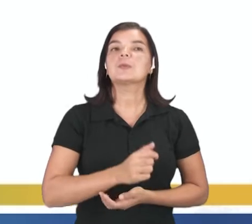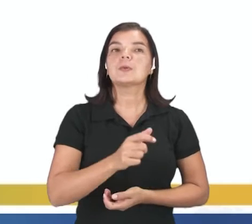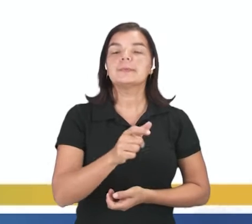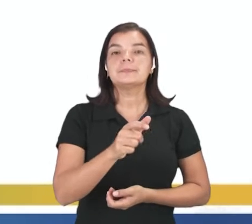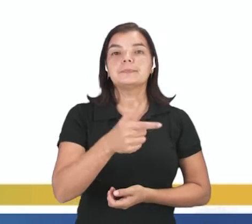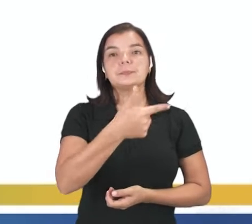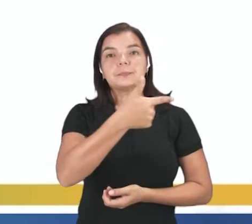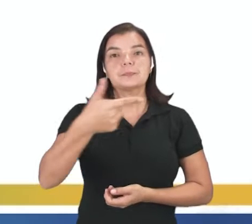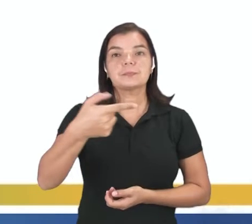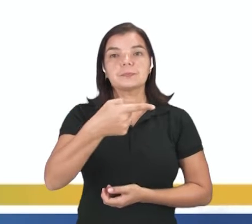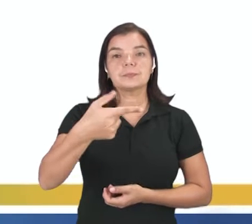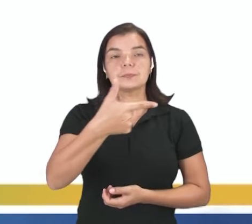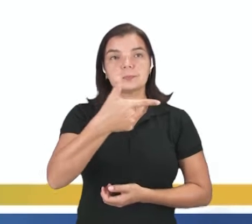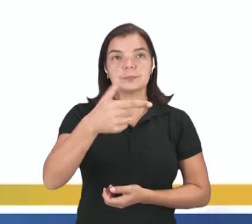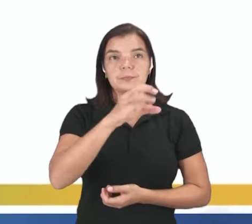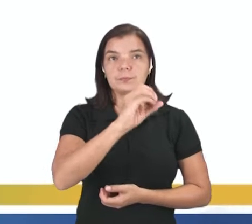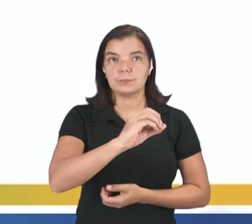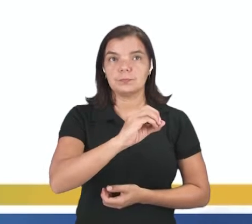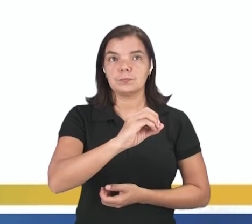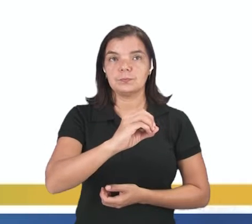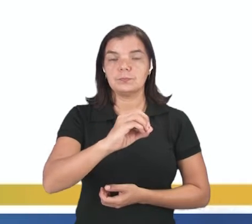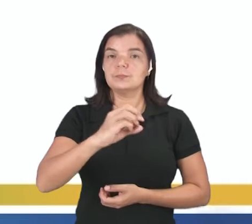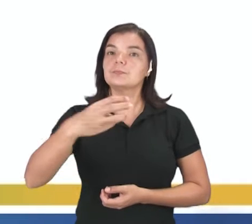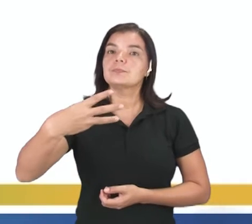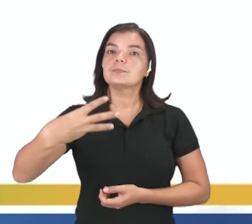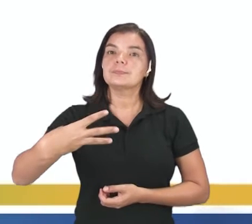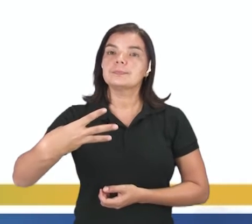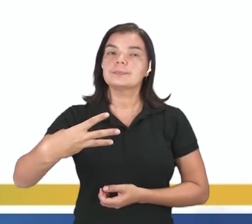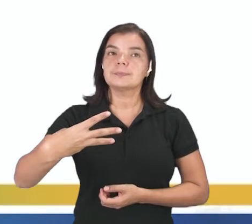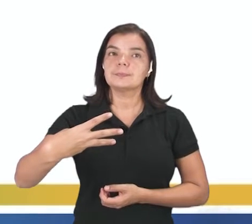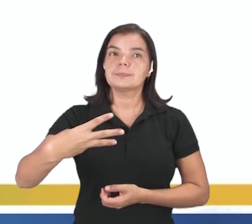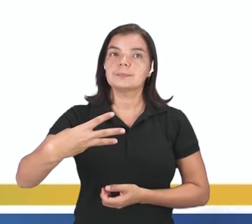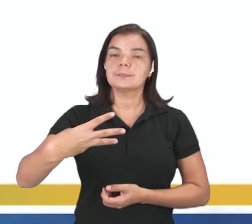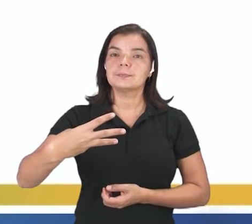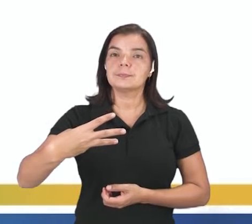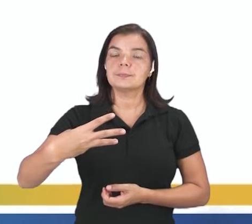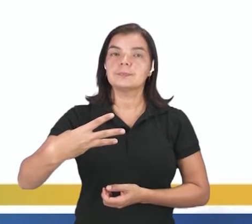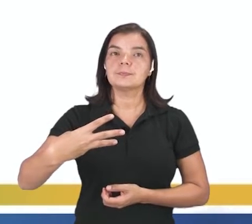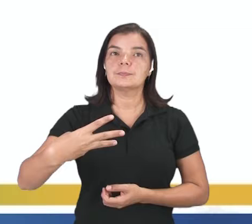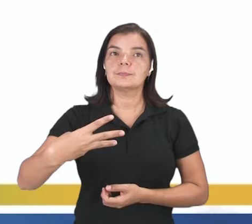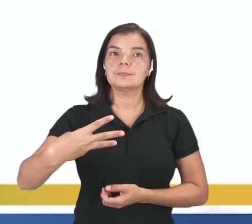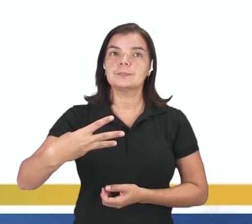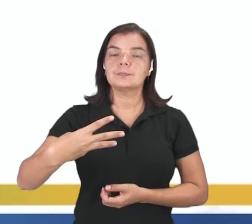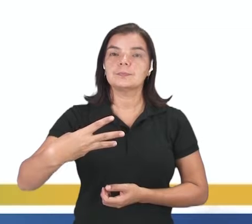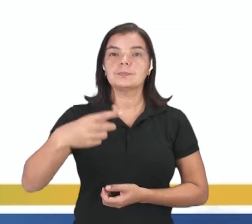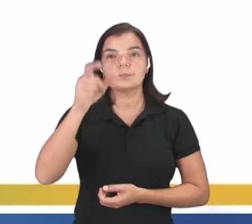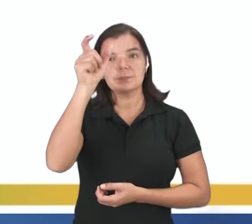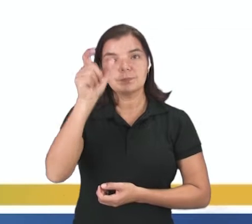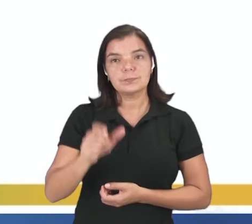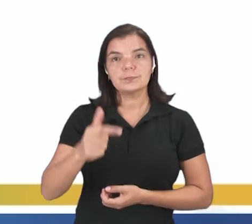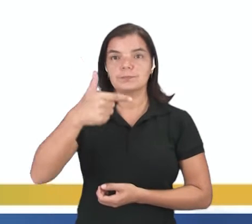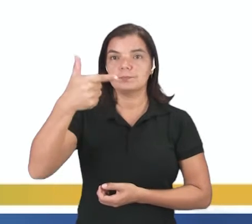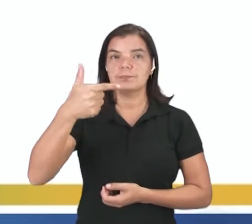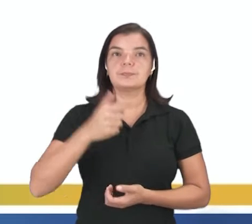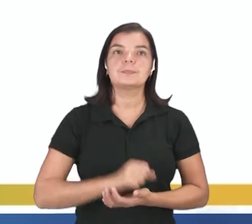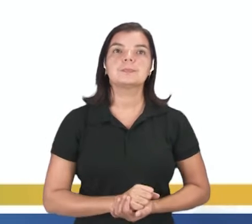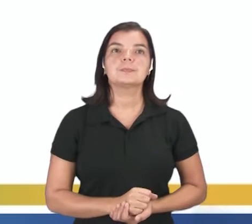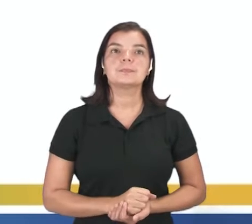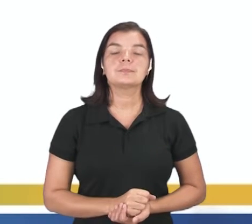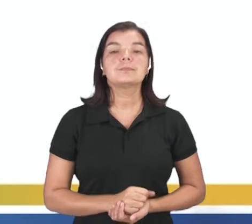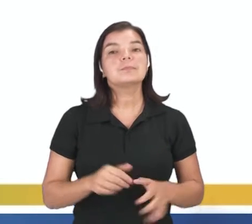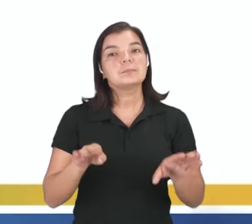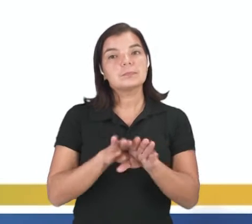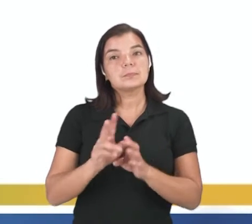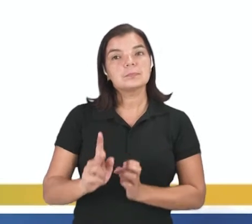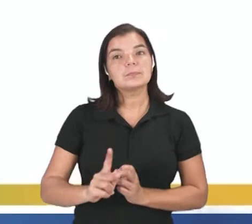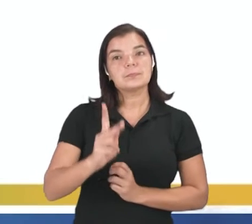segunda linha, primeira coluna, e o 3 na segunda linha, segunda coluna. E nós